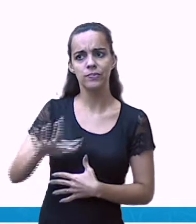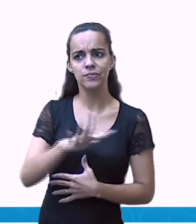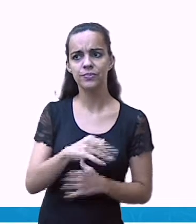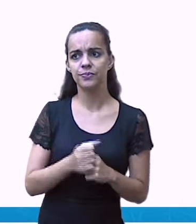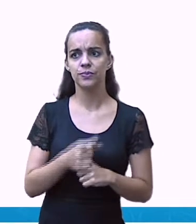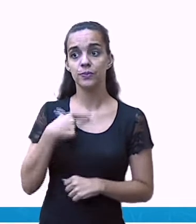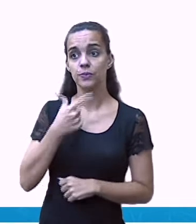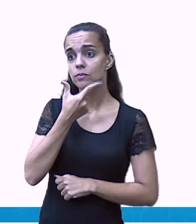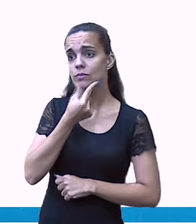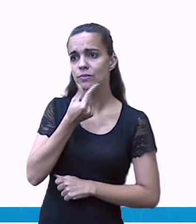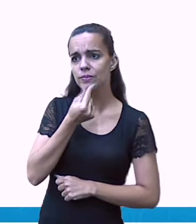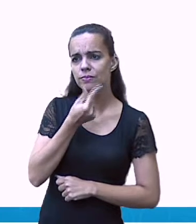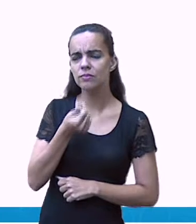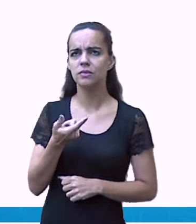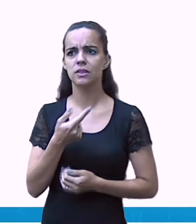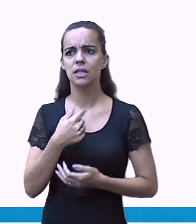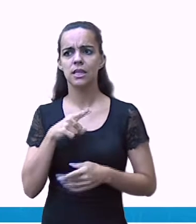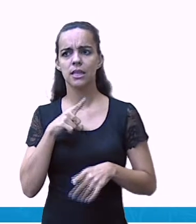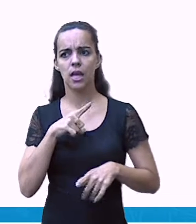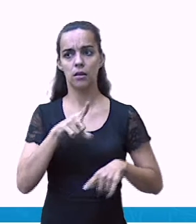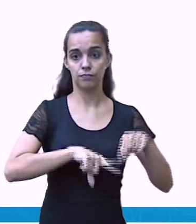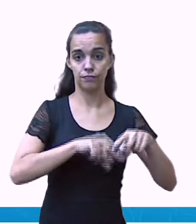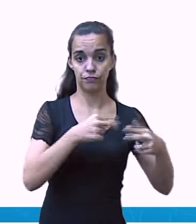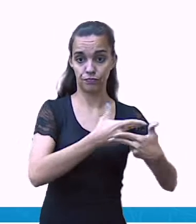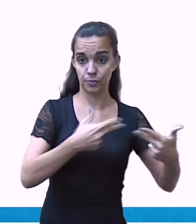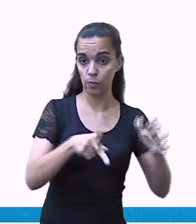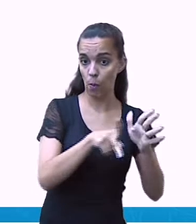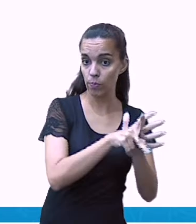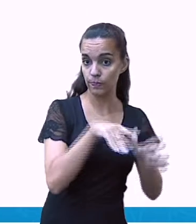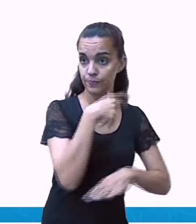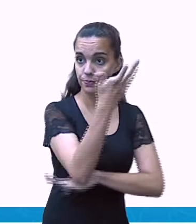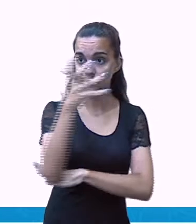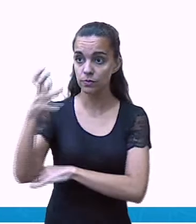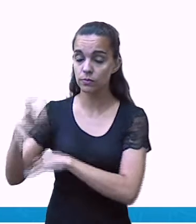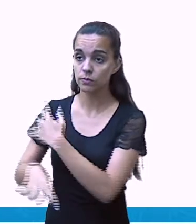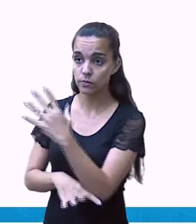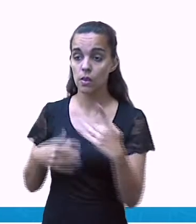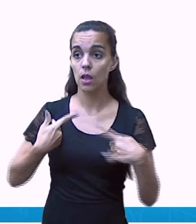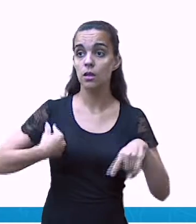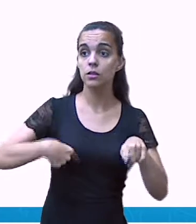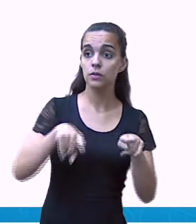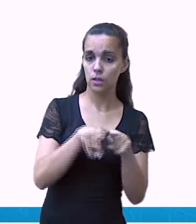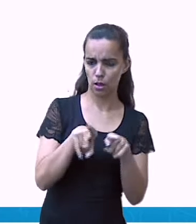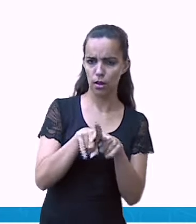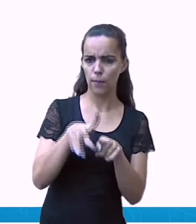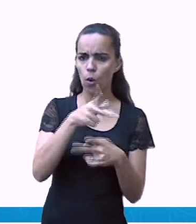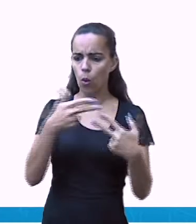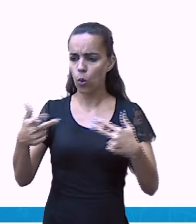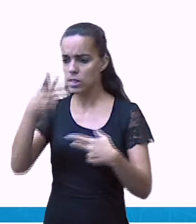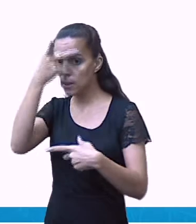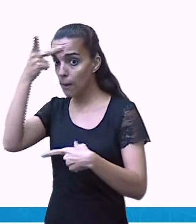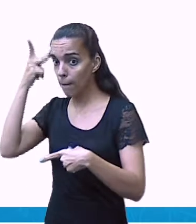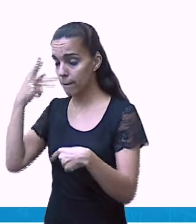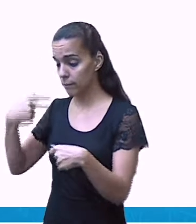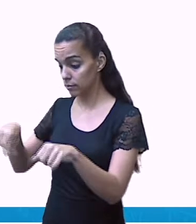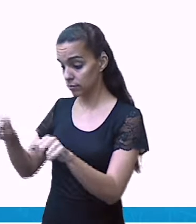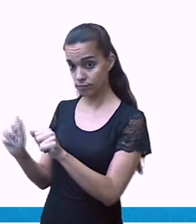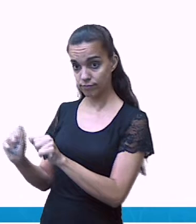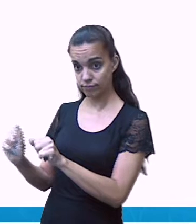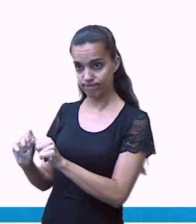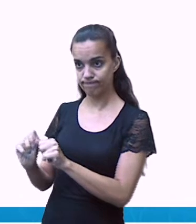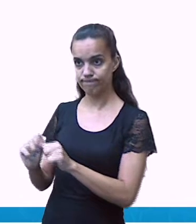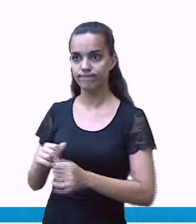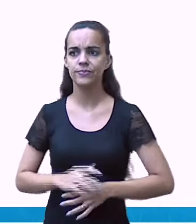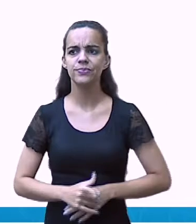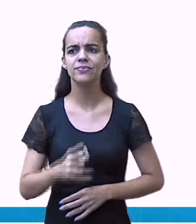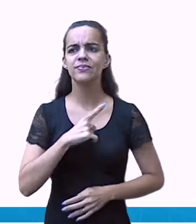homem, ele usa tanto os elementos da natureza quanto elementos artificiais. Sendo